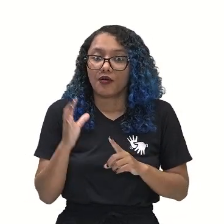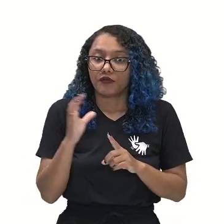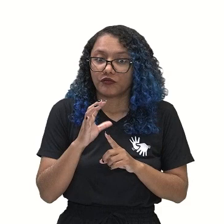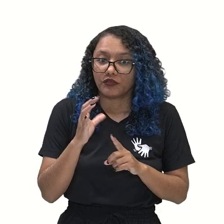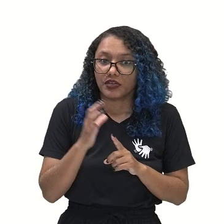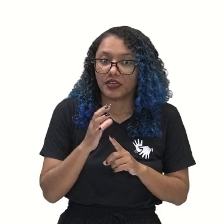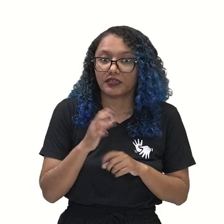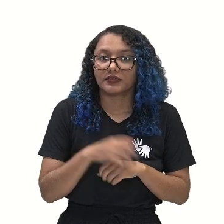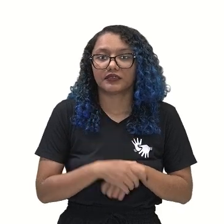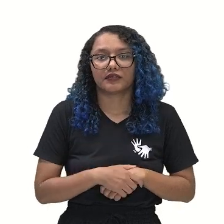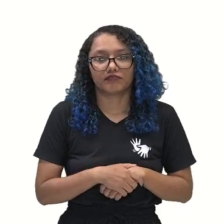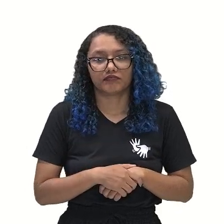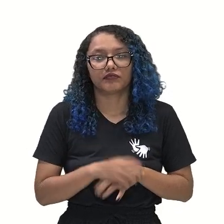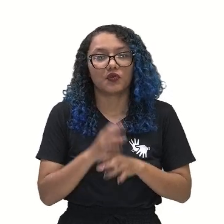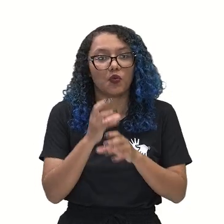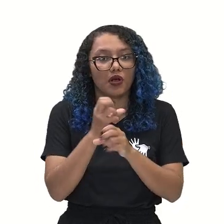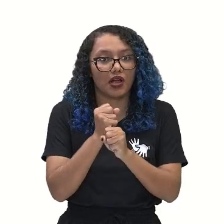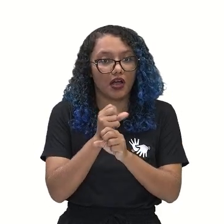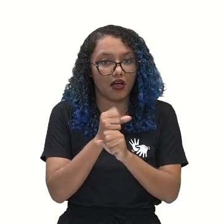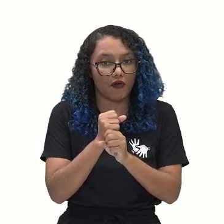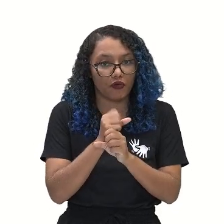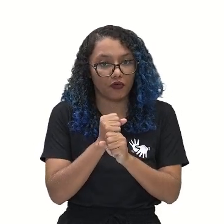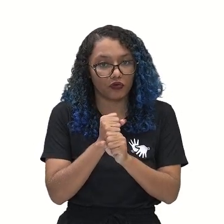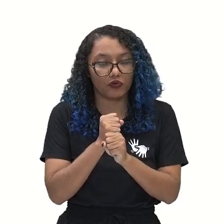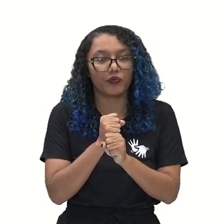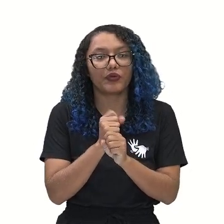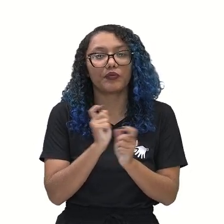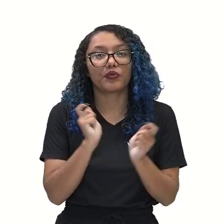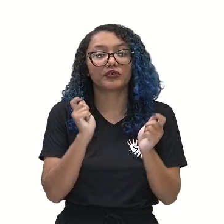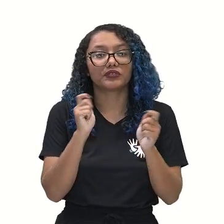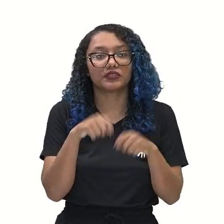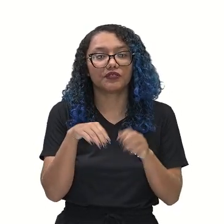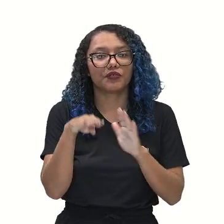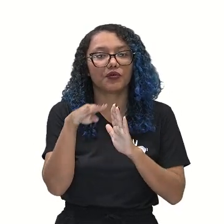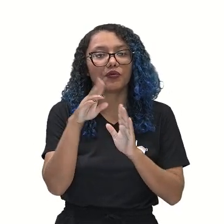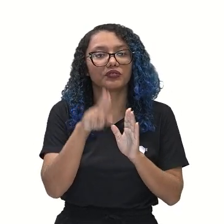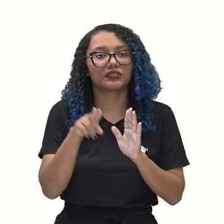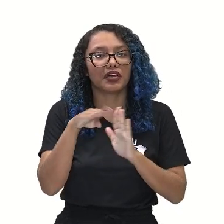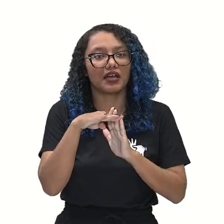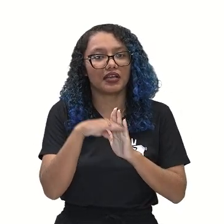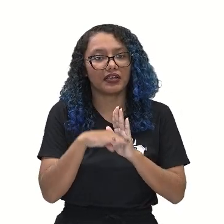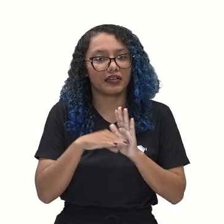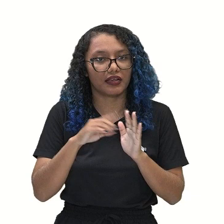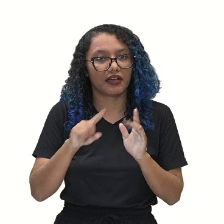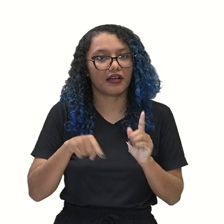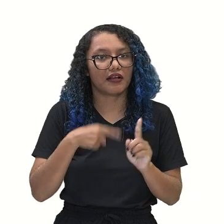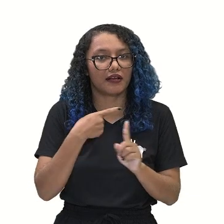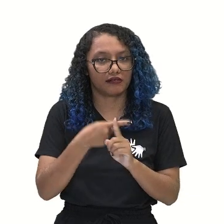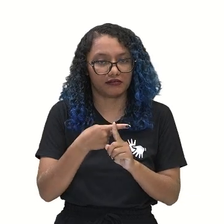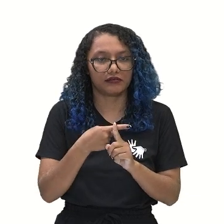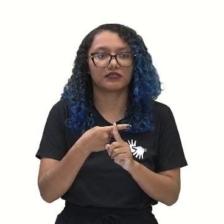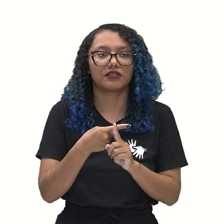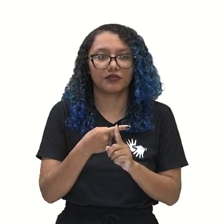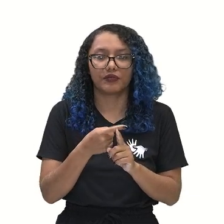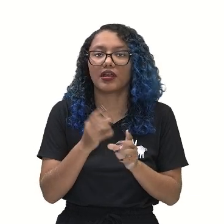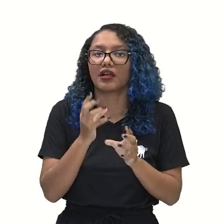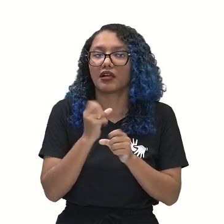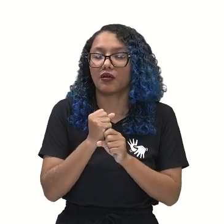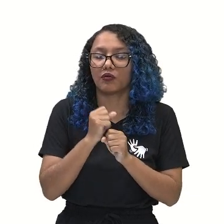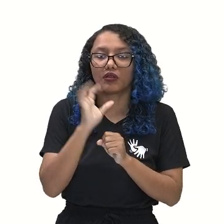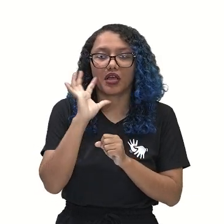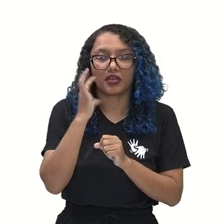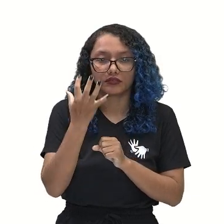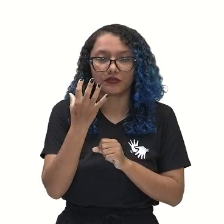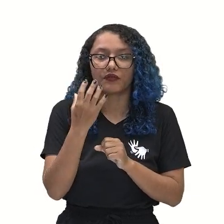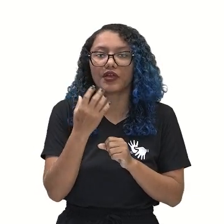processo de quê? Ó? O processo da adição para resolver o sistema. E agora, olha,